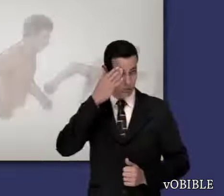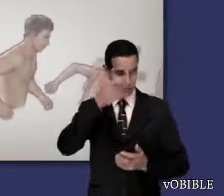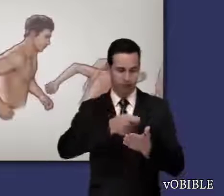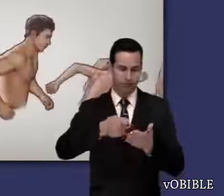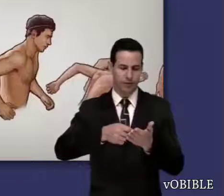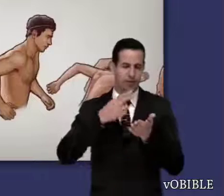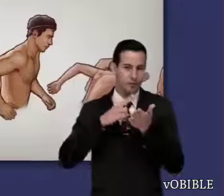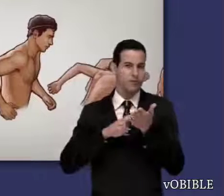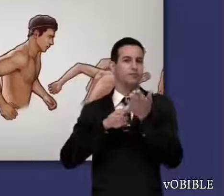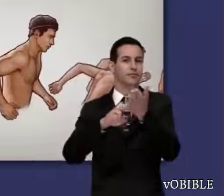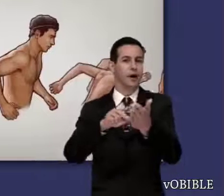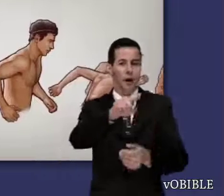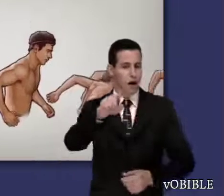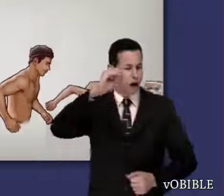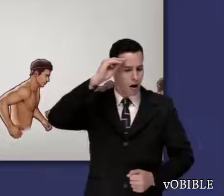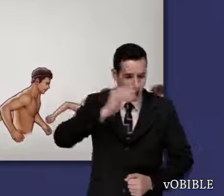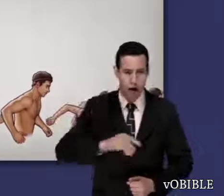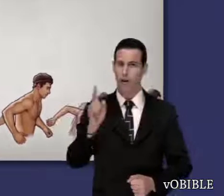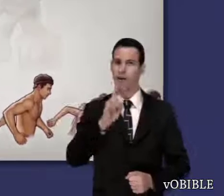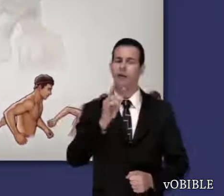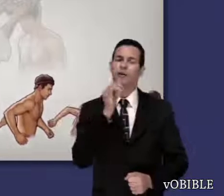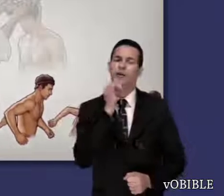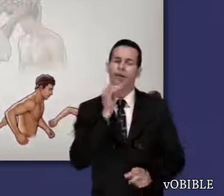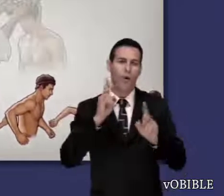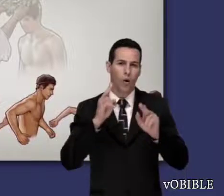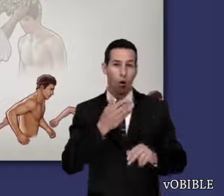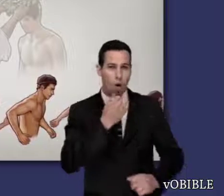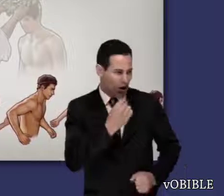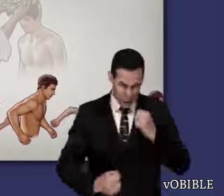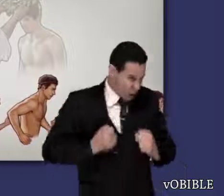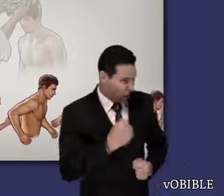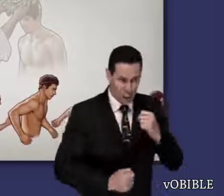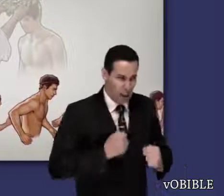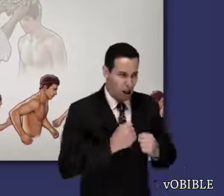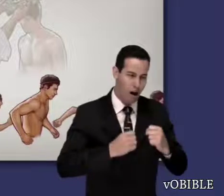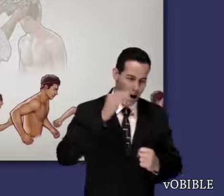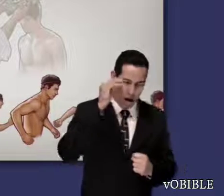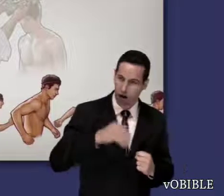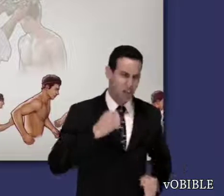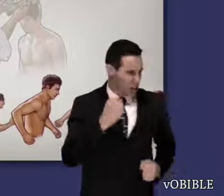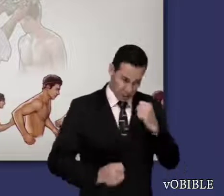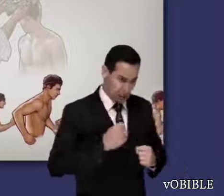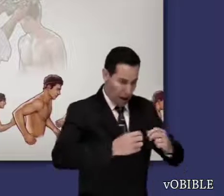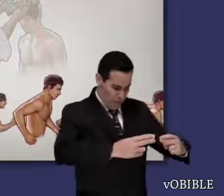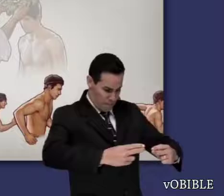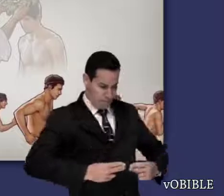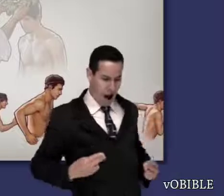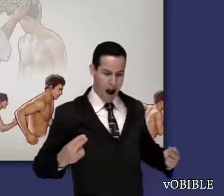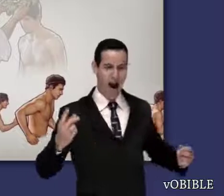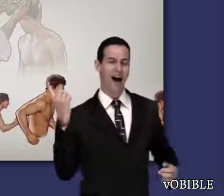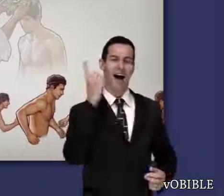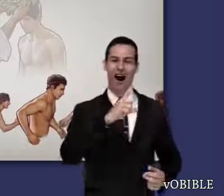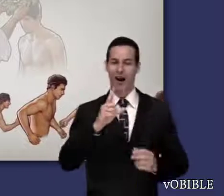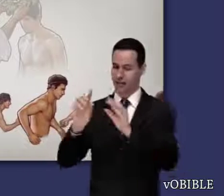Você sabia? Os Jogos Istmicos eram realizados a cada 2 anos perto de Corinto. Aproveitando